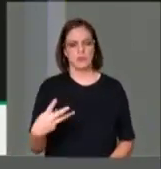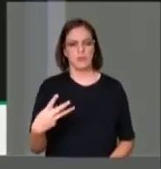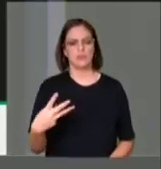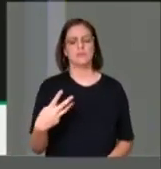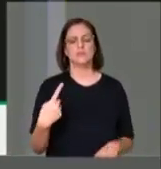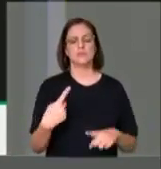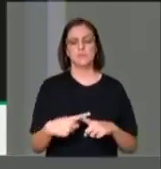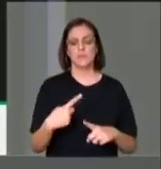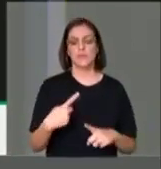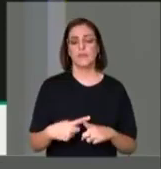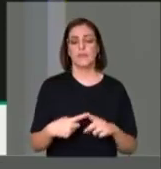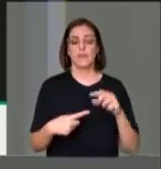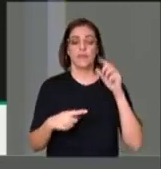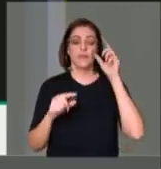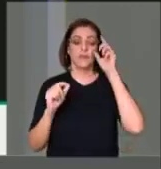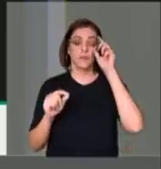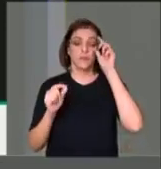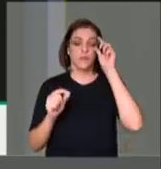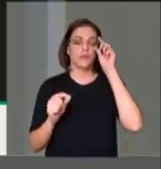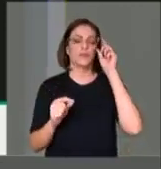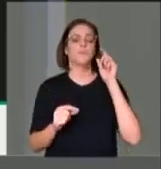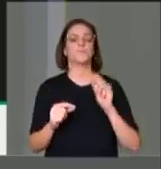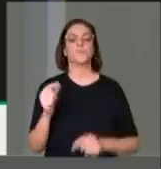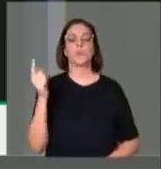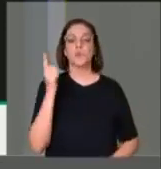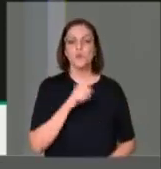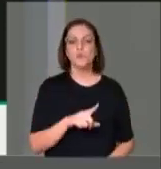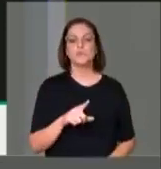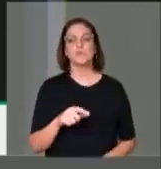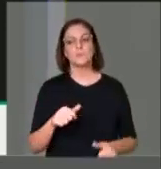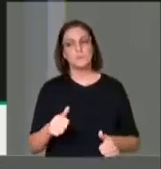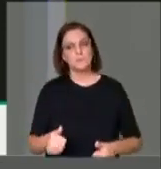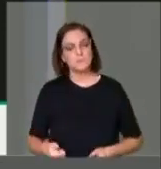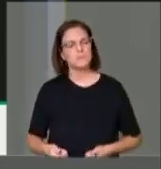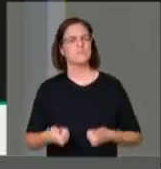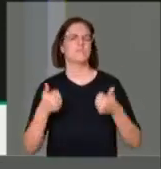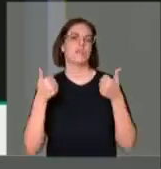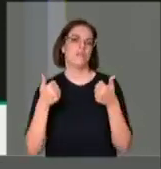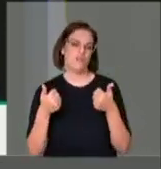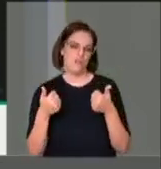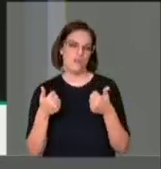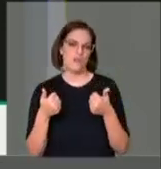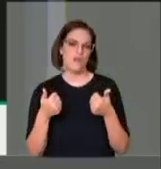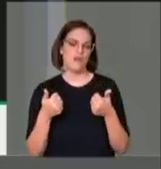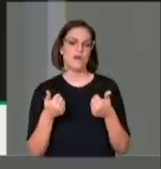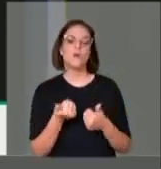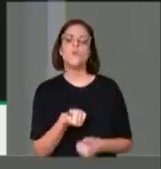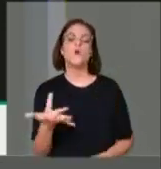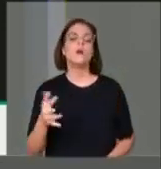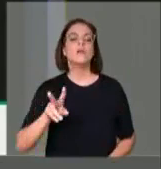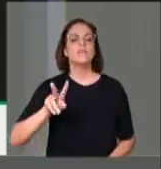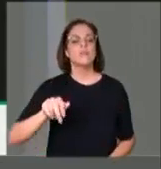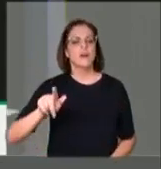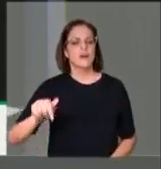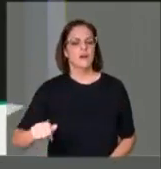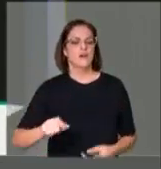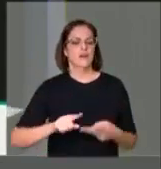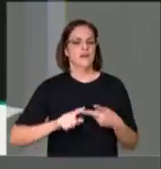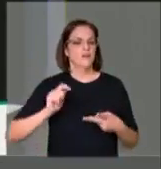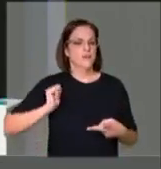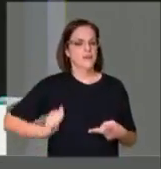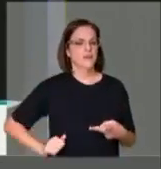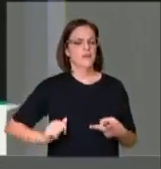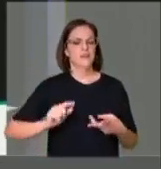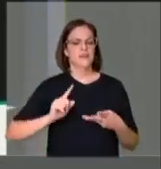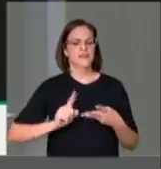quando, por exemplo, nós conseguimos avançar significativamente no número de vagas, no número de